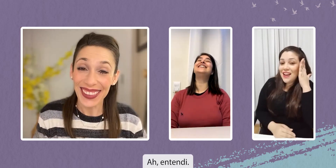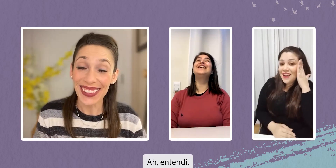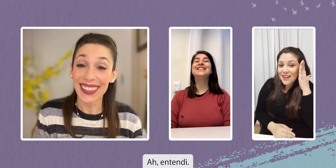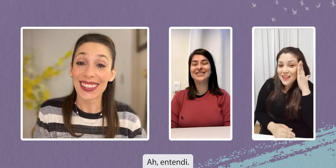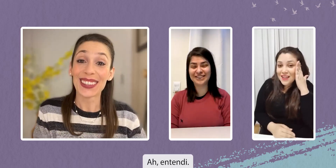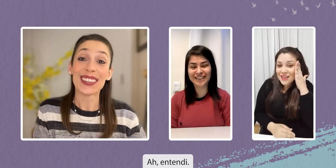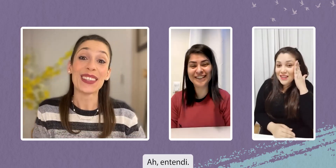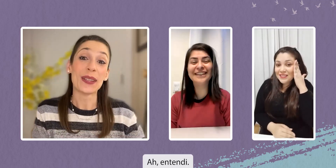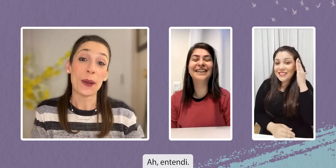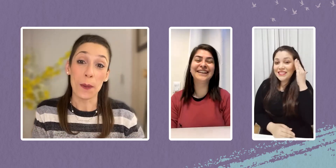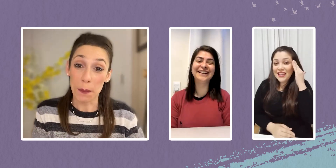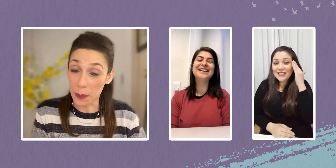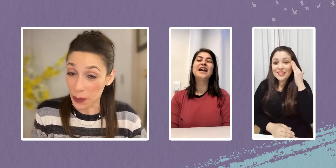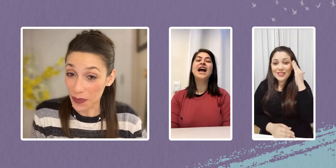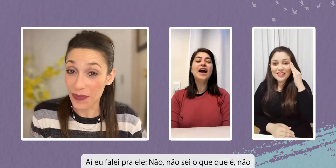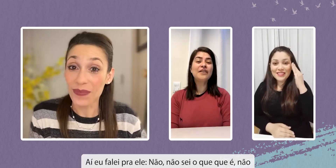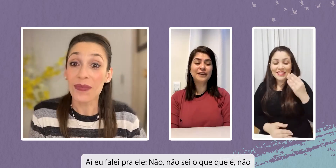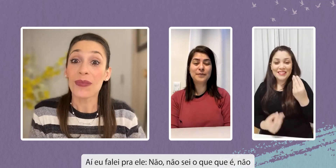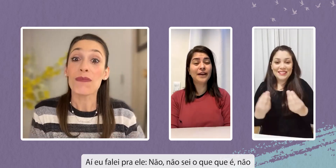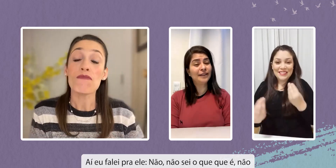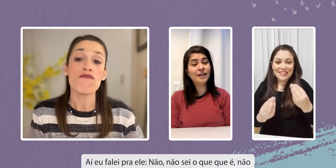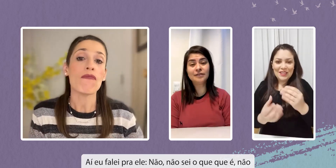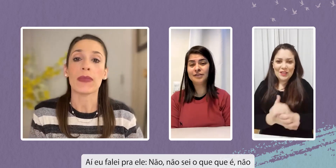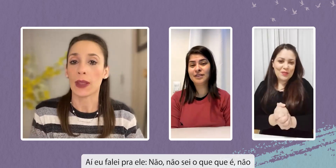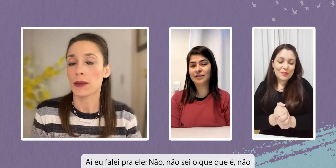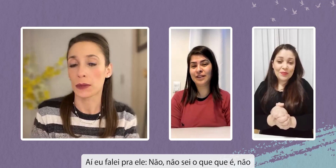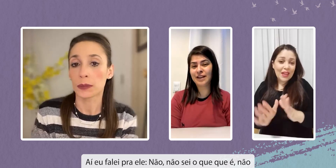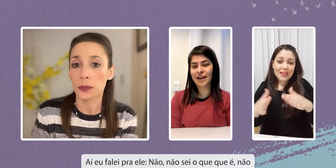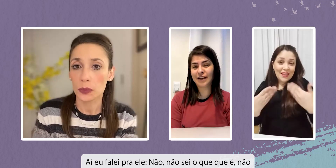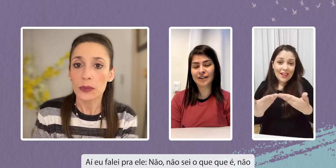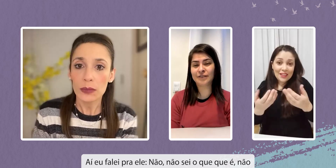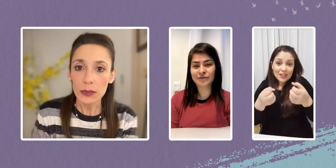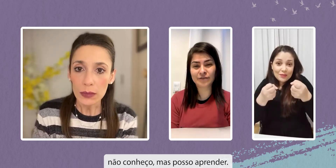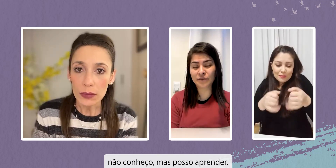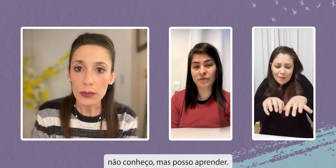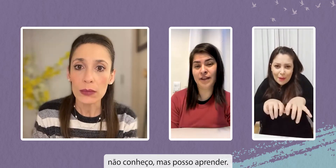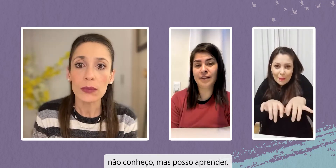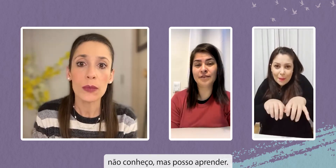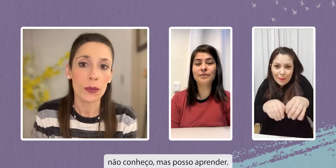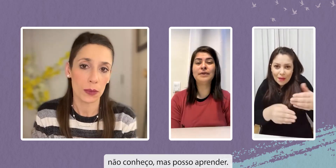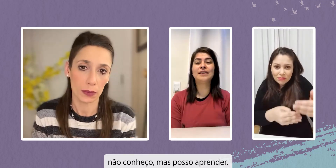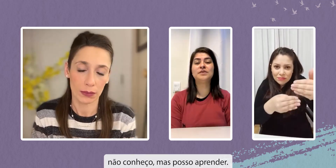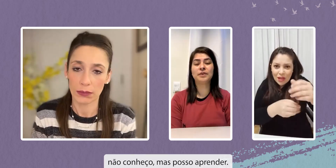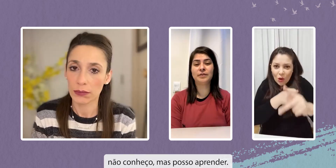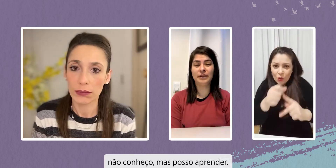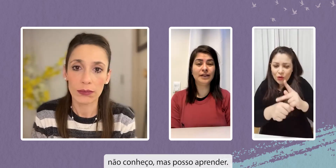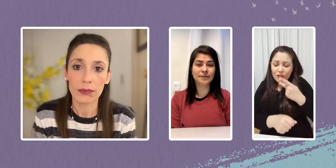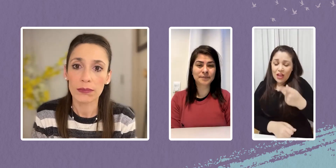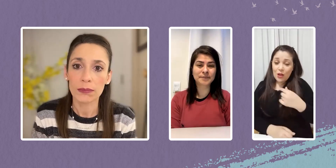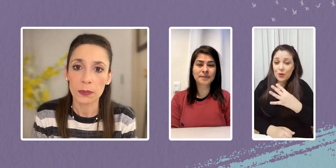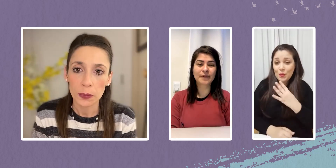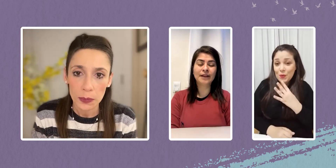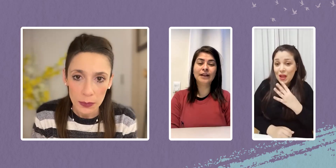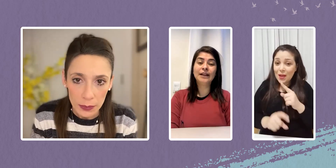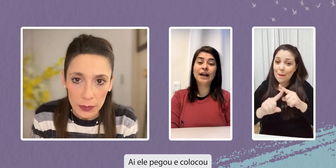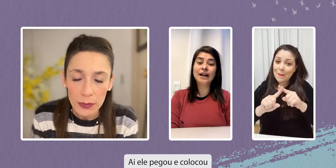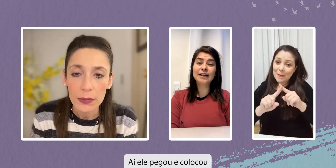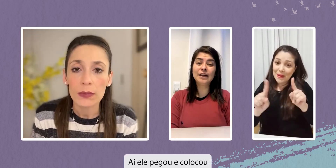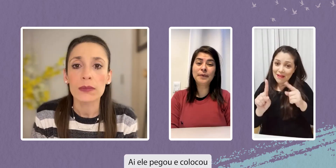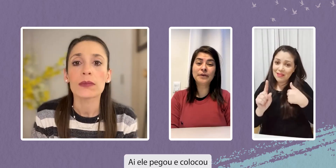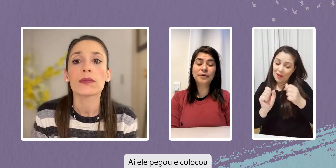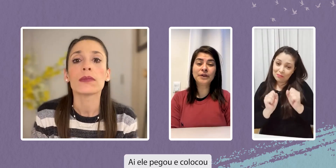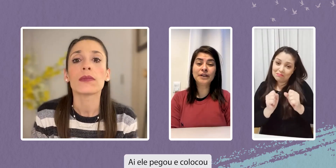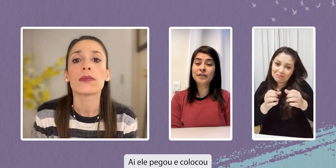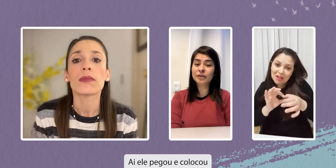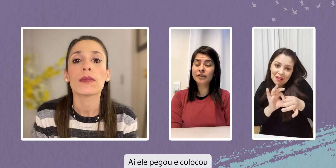Ah, entendi. Aí eu falei pra ele, não sei o que que é, não conheço, mas posso aprender. Aí